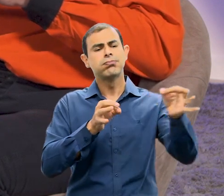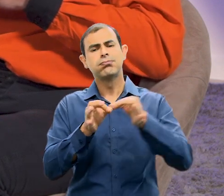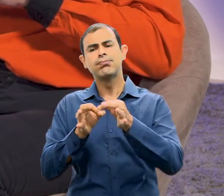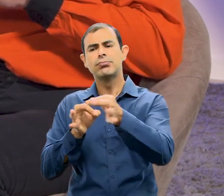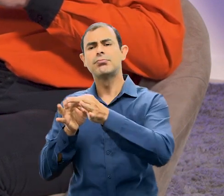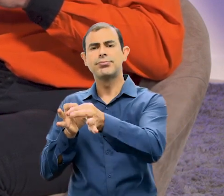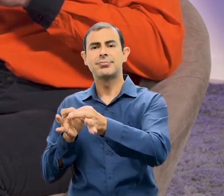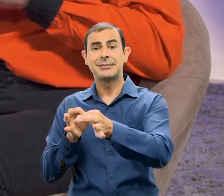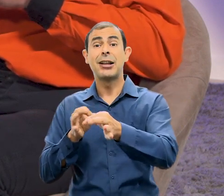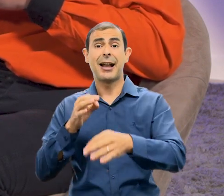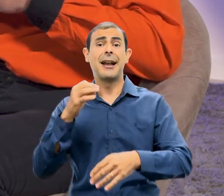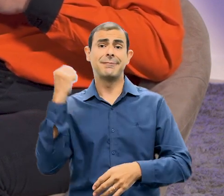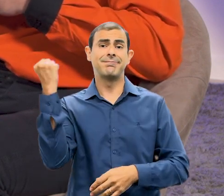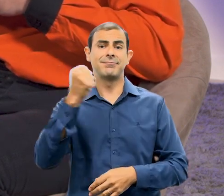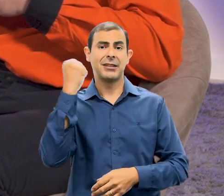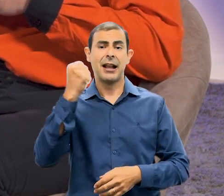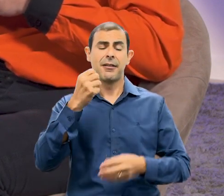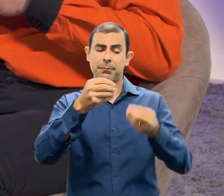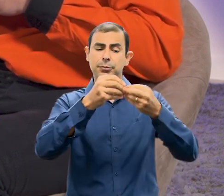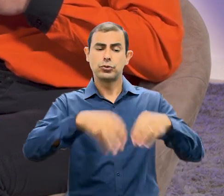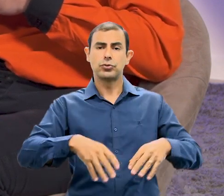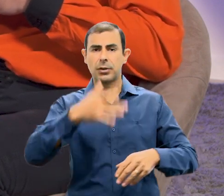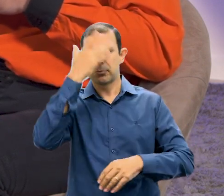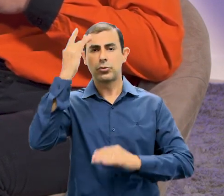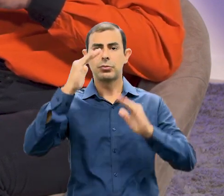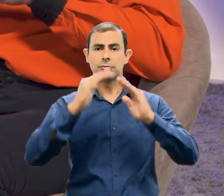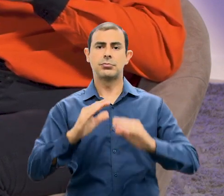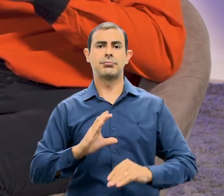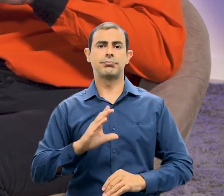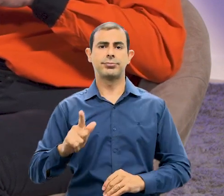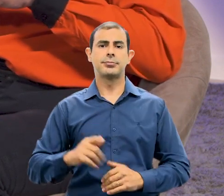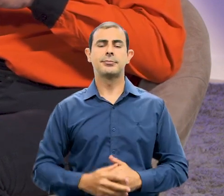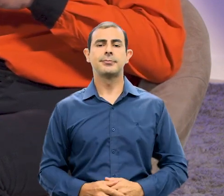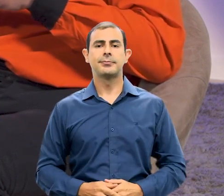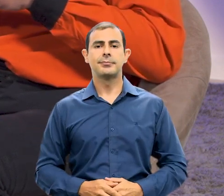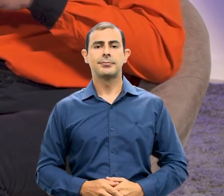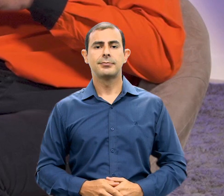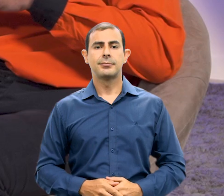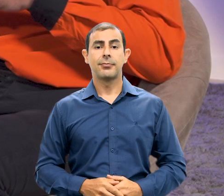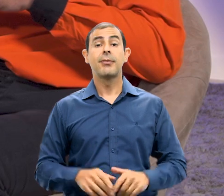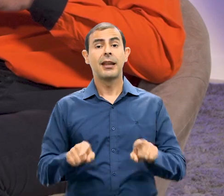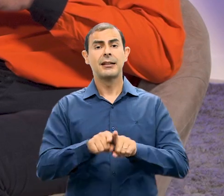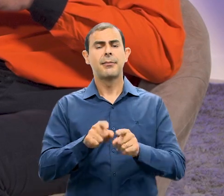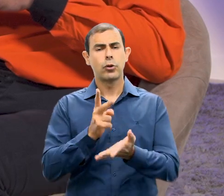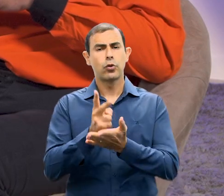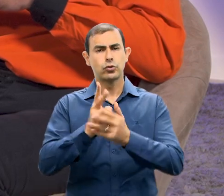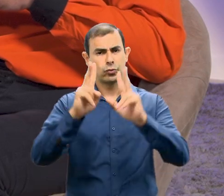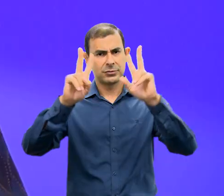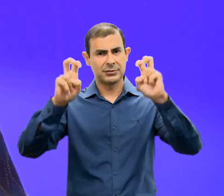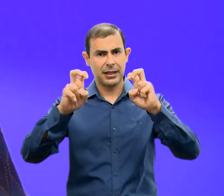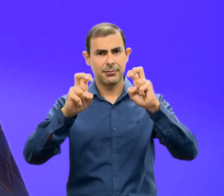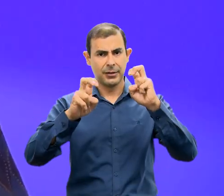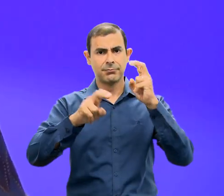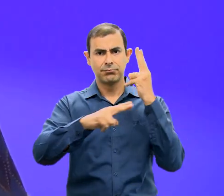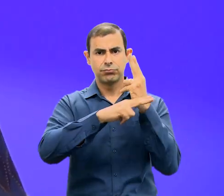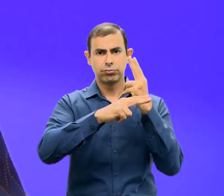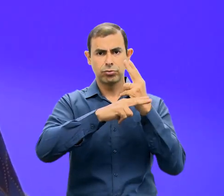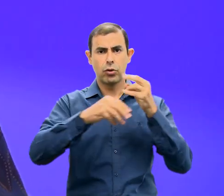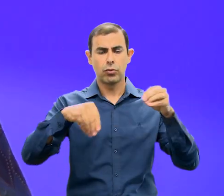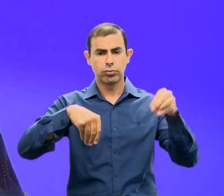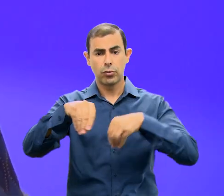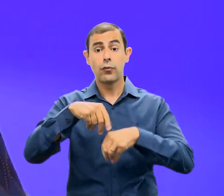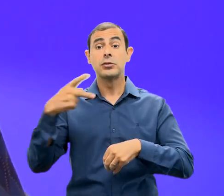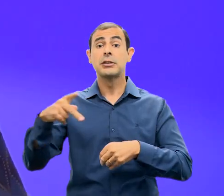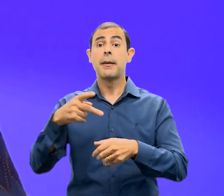e isso tem agravado a qualidade de vida do morador de Campo Grande. Vereador, e ainda em relação à mobilidade urbana, o senhor é presidente da Comissão de